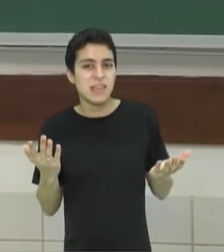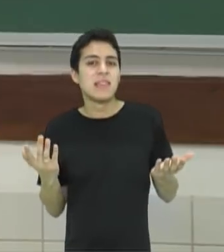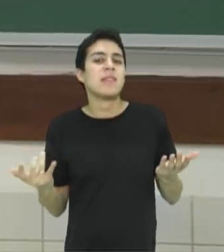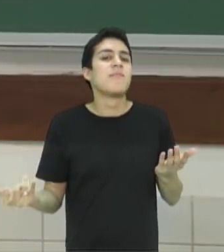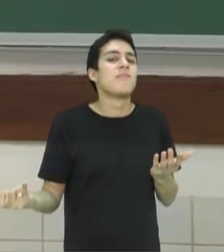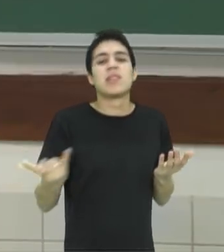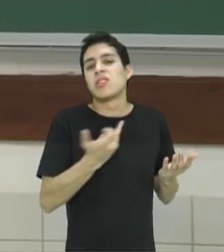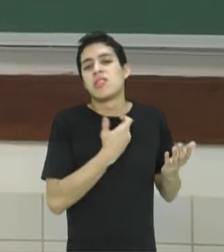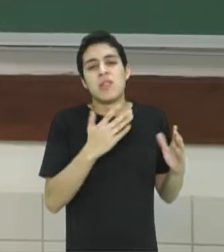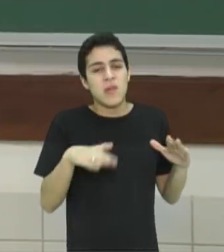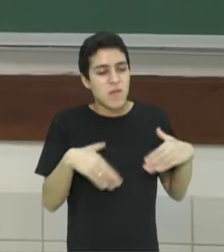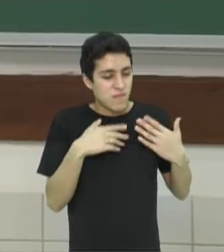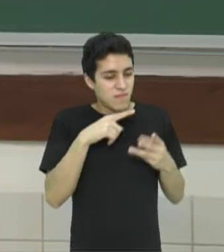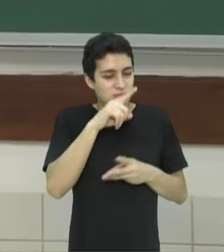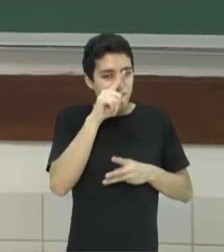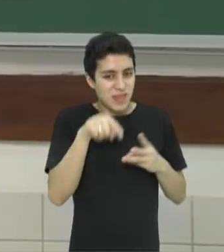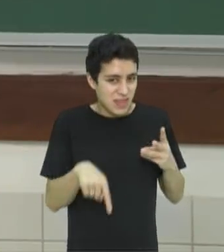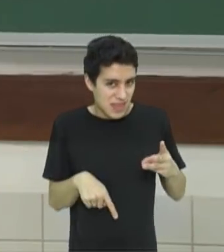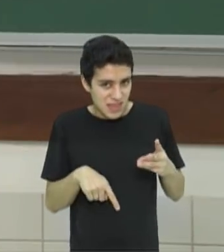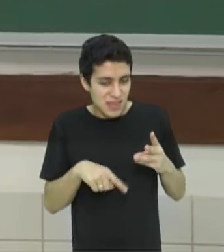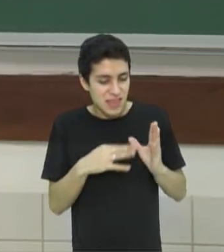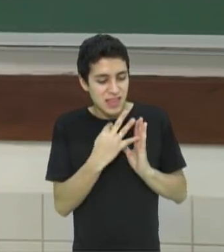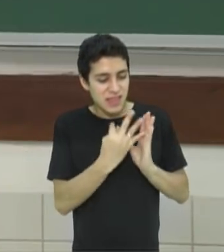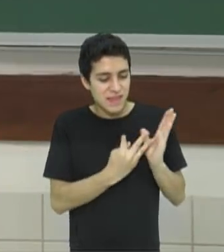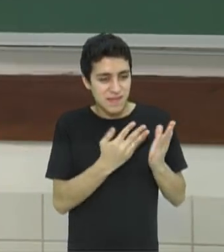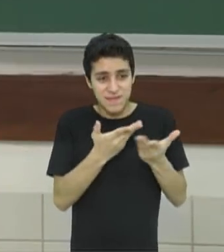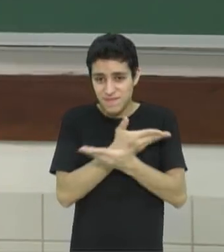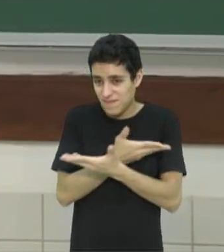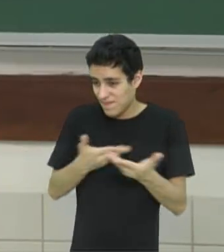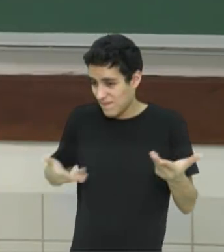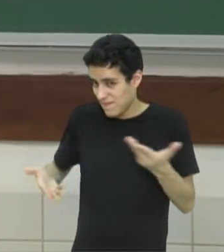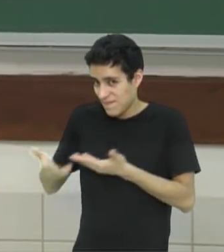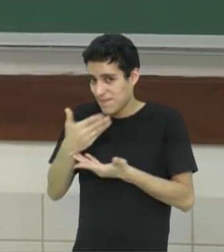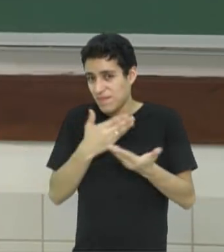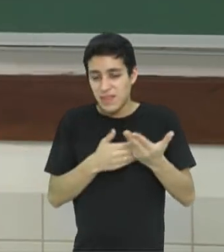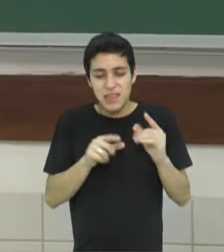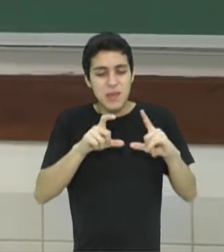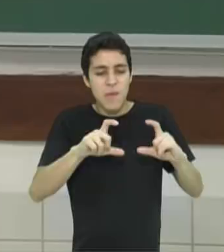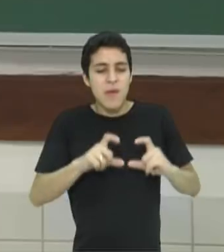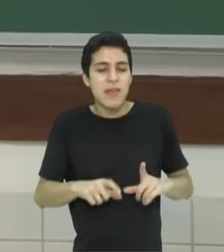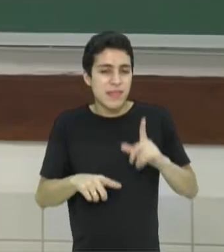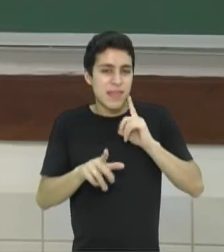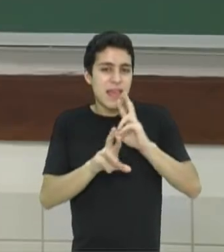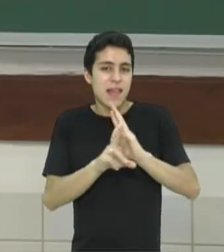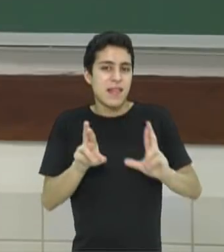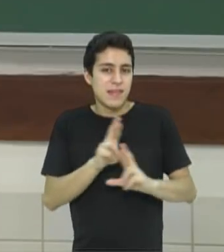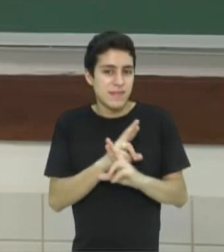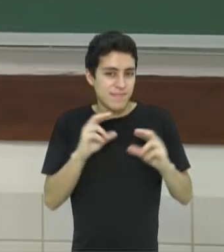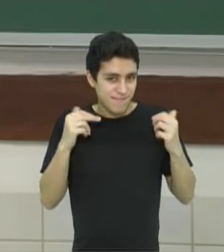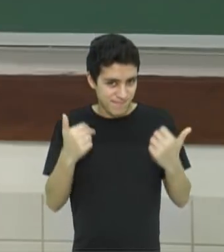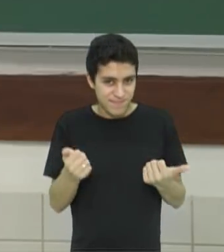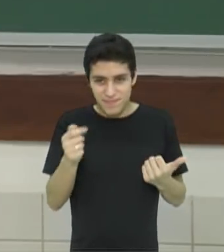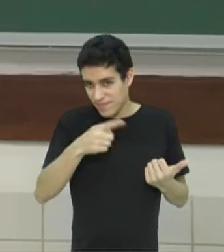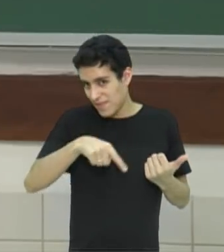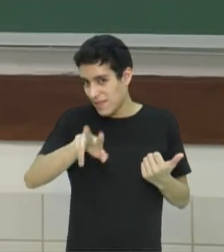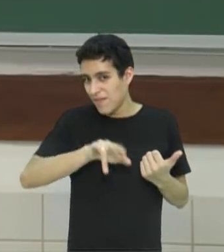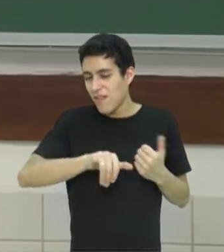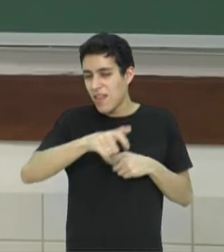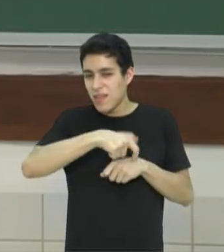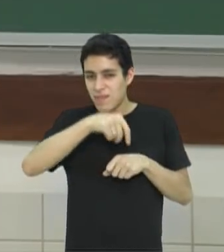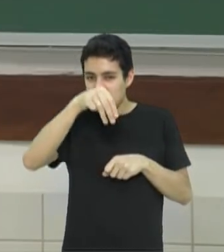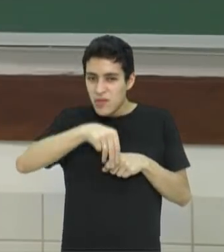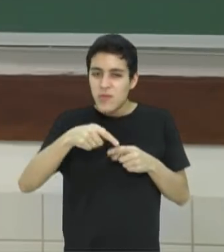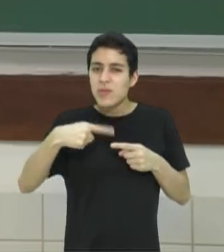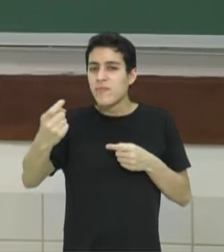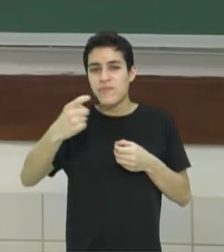dissesse quais são esses textos que a tirinha do Wesley faz referência. Você vai ter alguns minutinhos